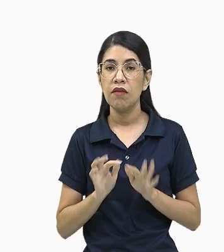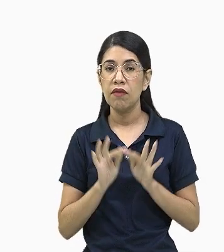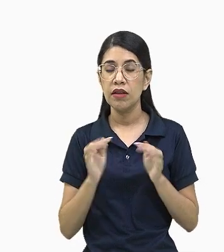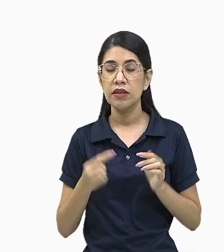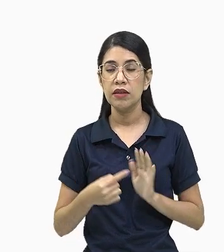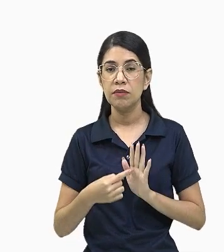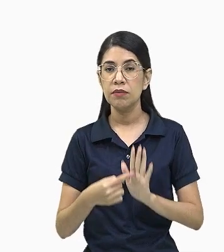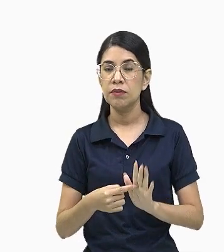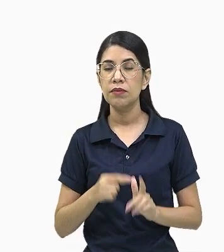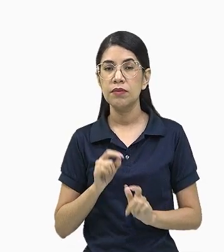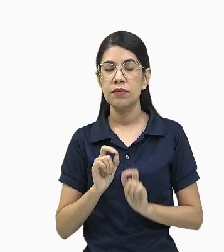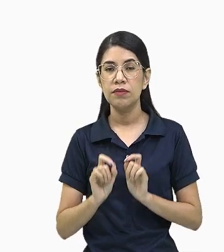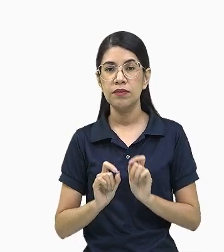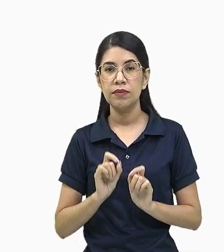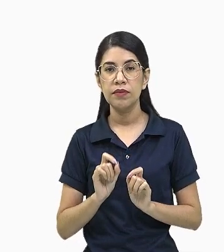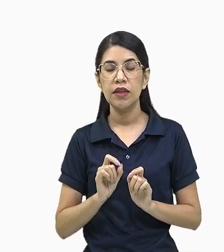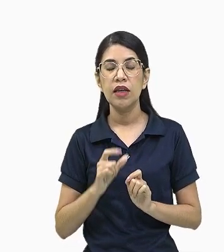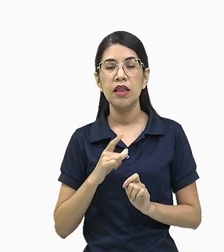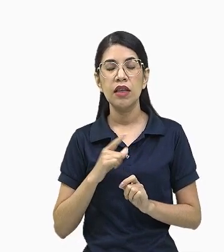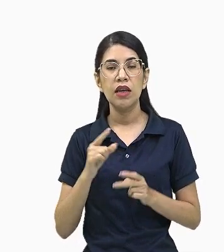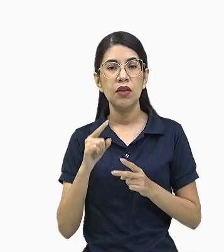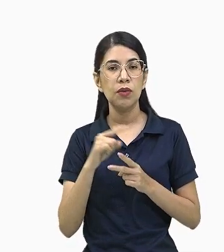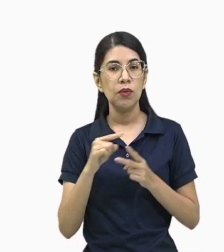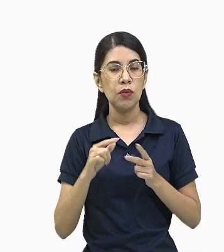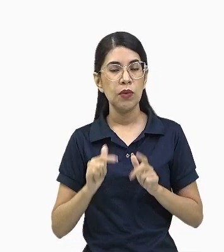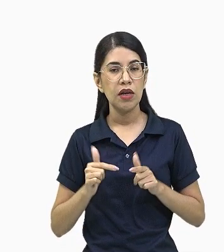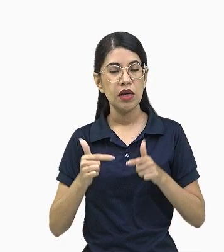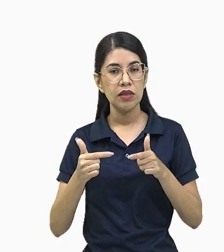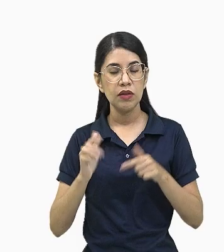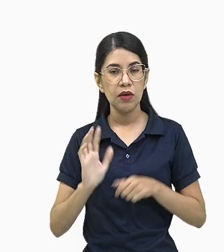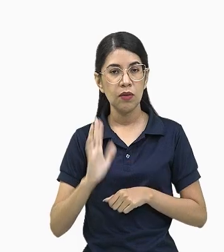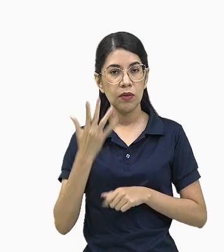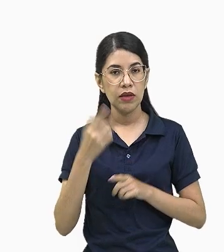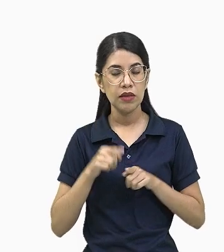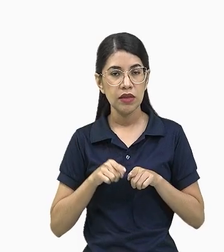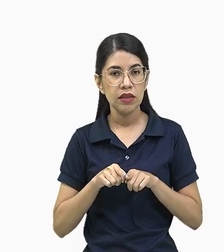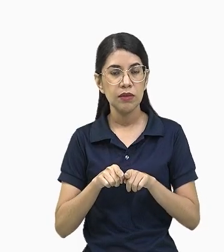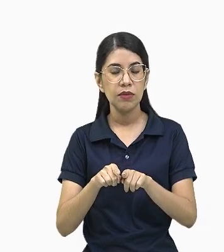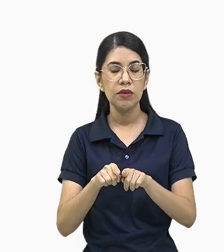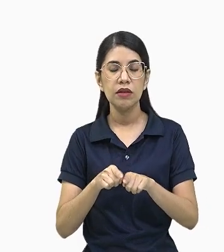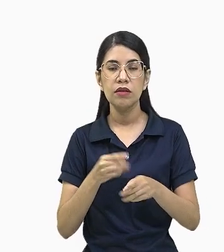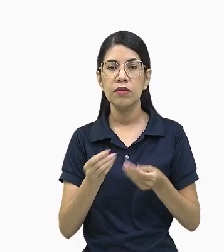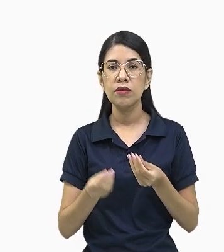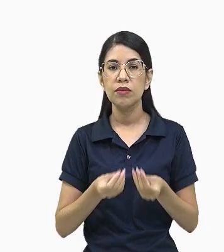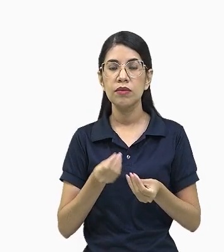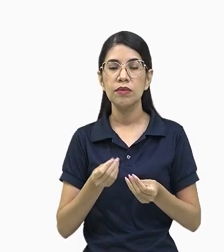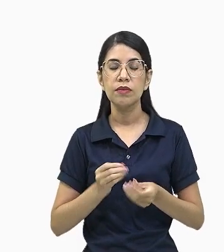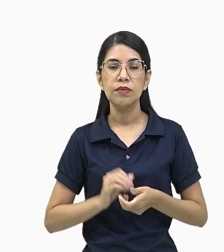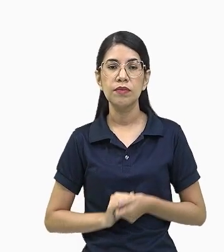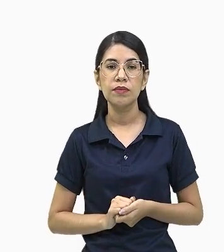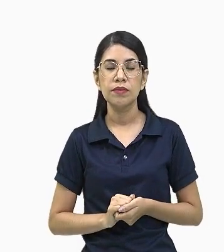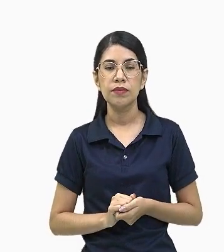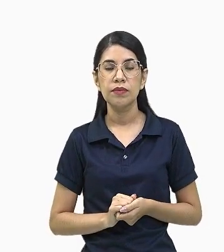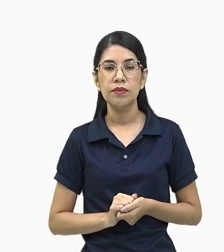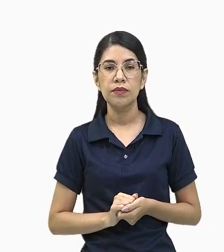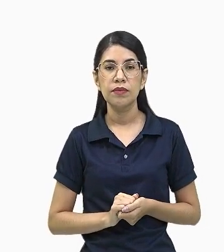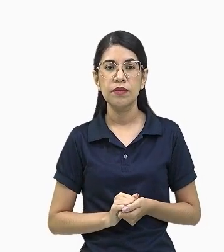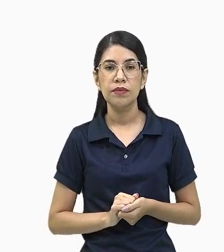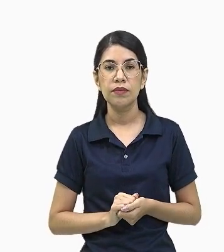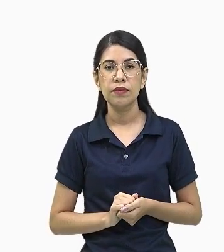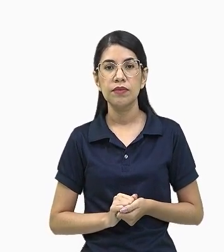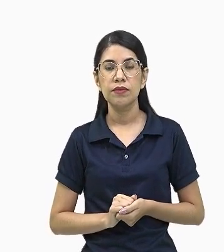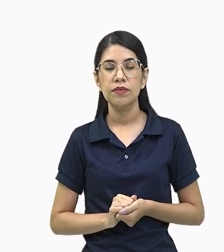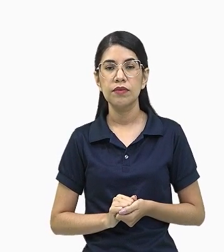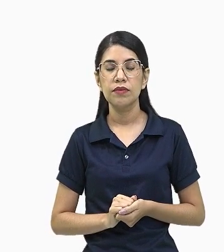ela mostra que tem duas ações acontecendo ao mesmo tempo, tá bom? Então, two actions happening at